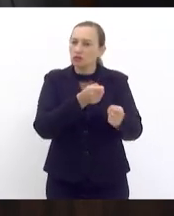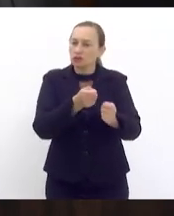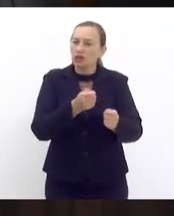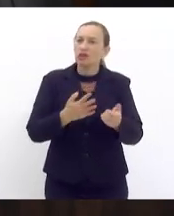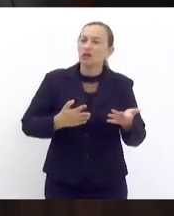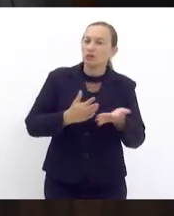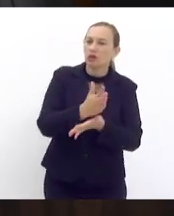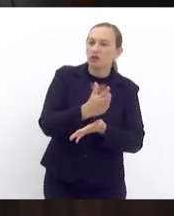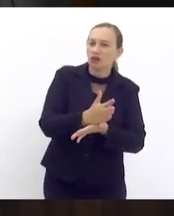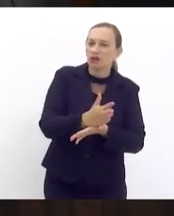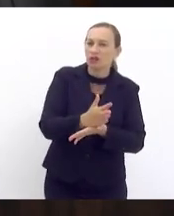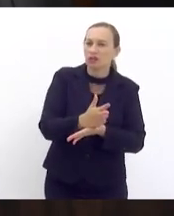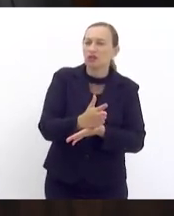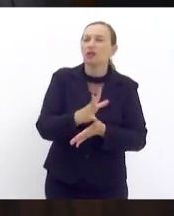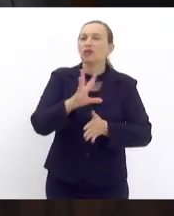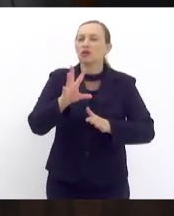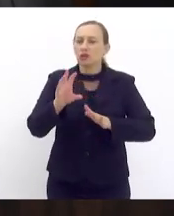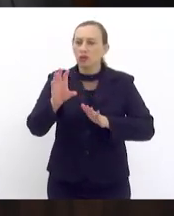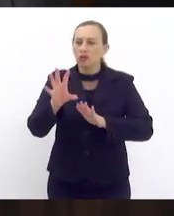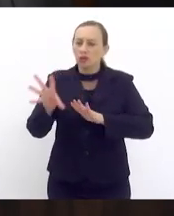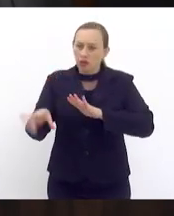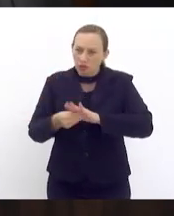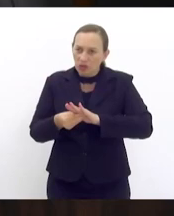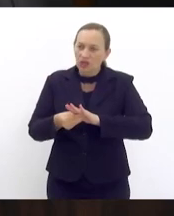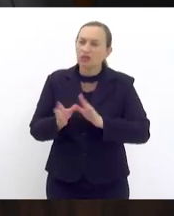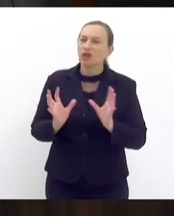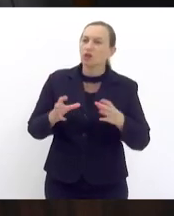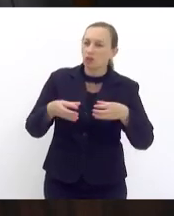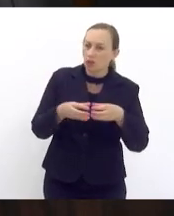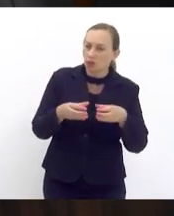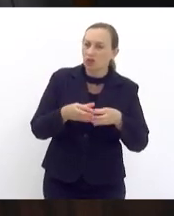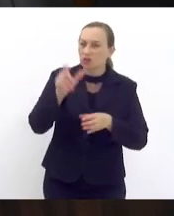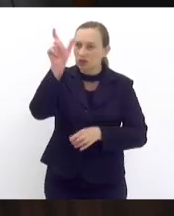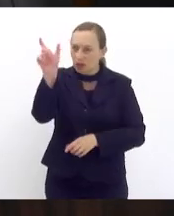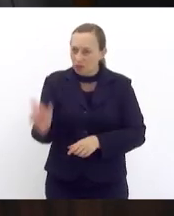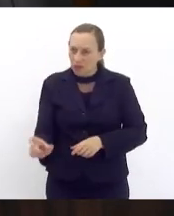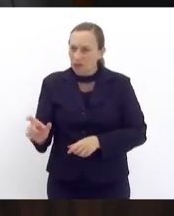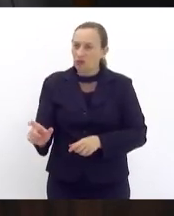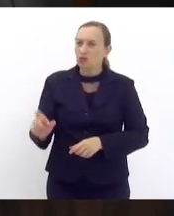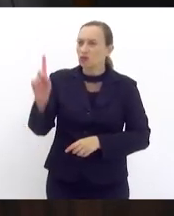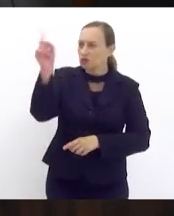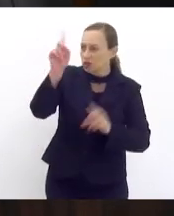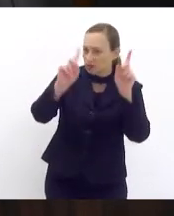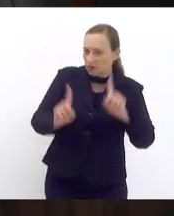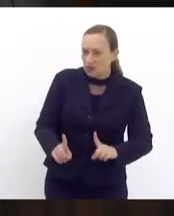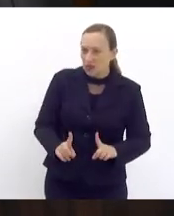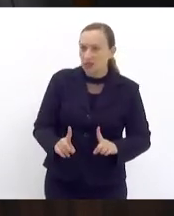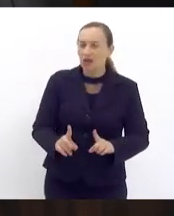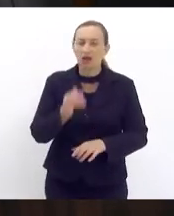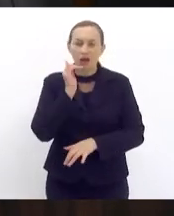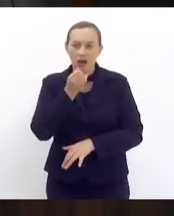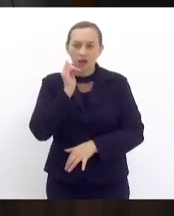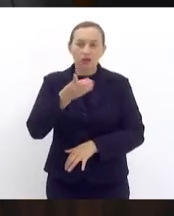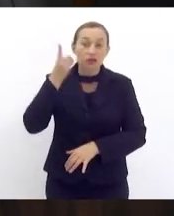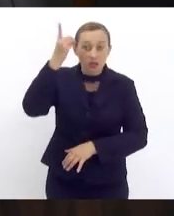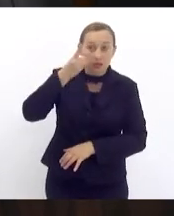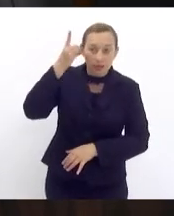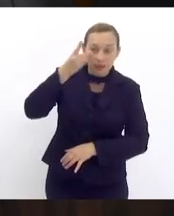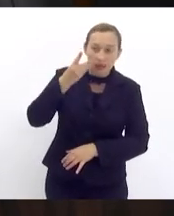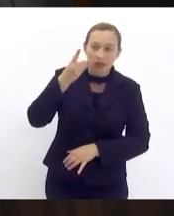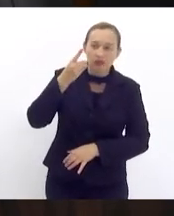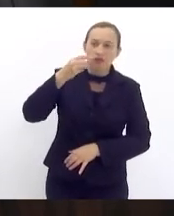controle favorável com emenda da comissão de da pessoa com deficiência relatores Deputado